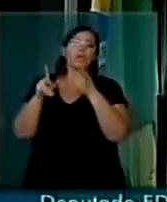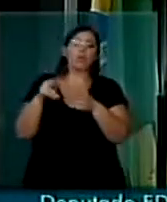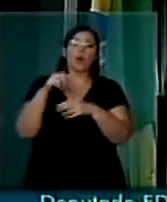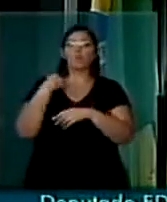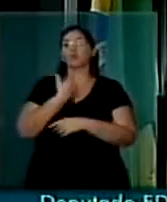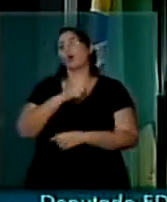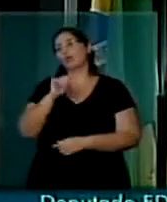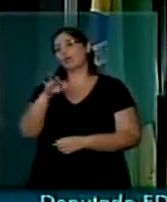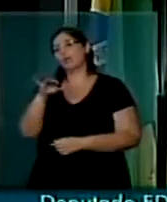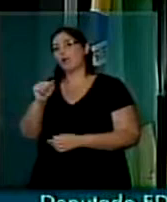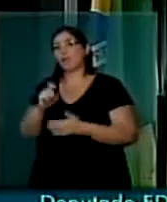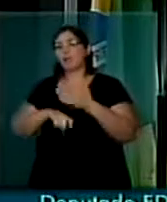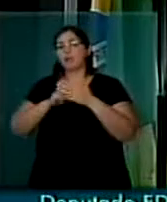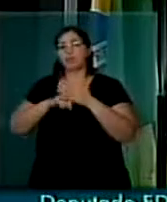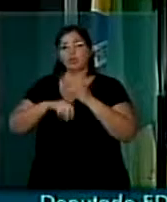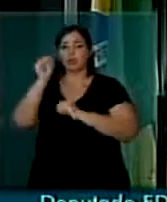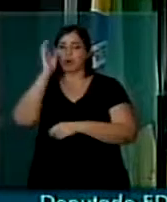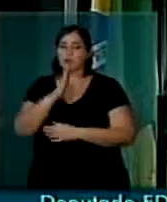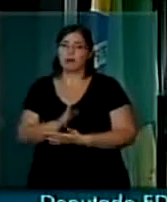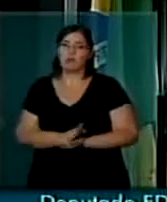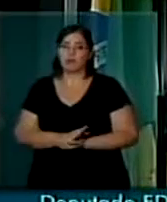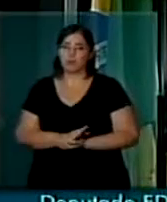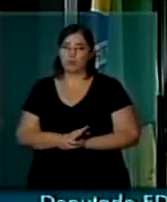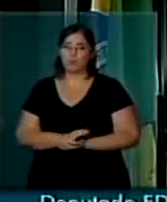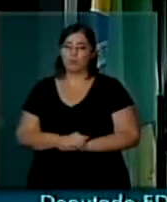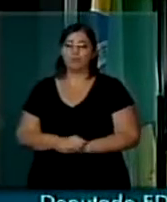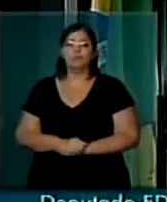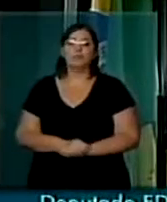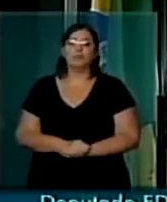sistema tributário brasileiro.